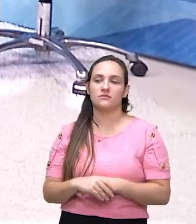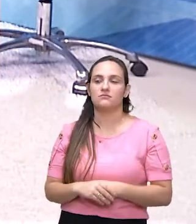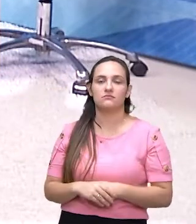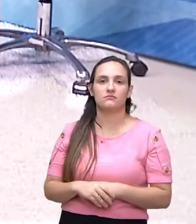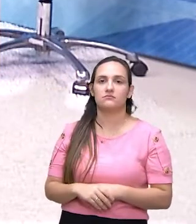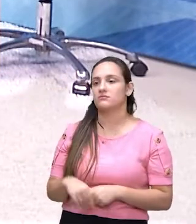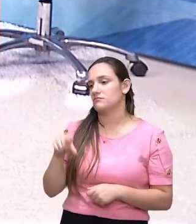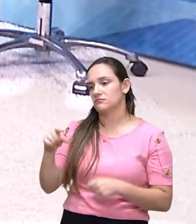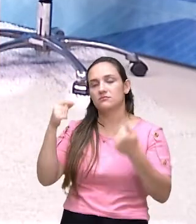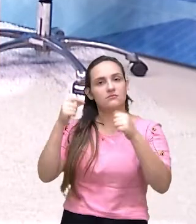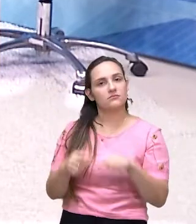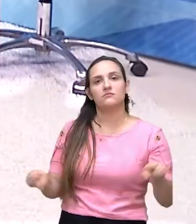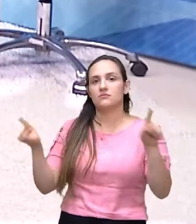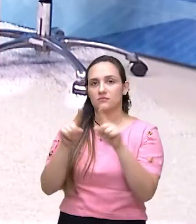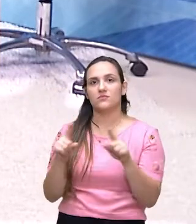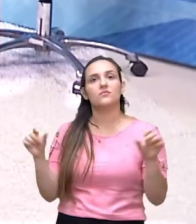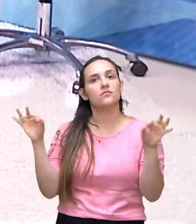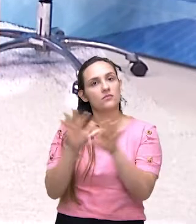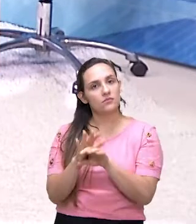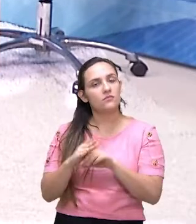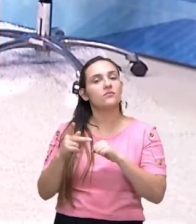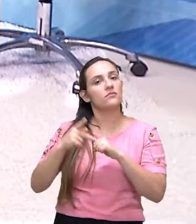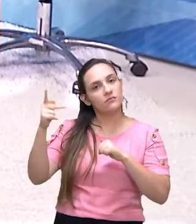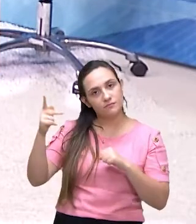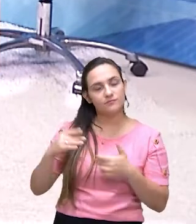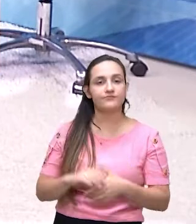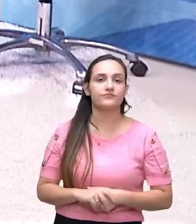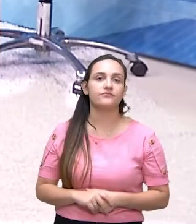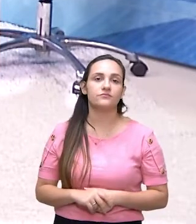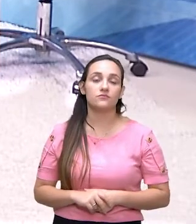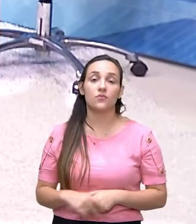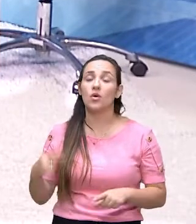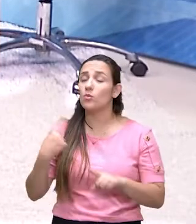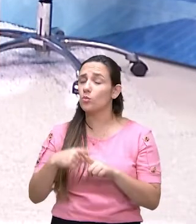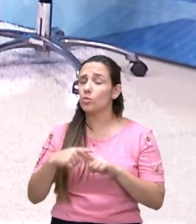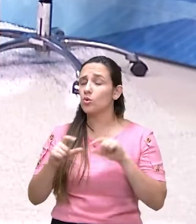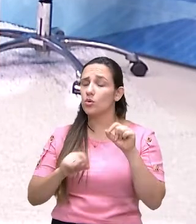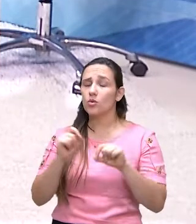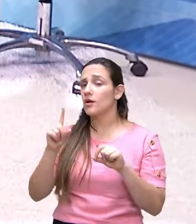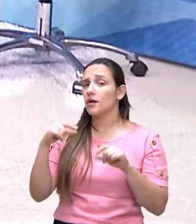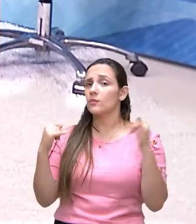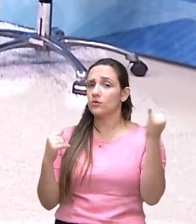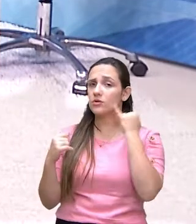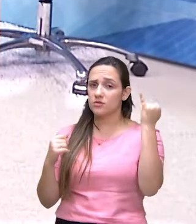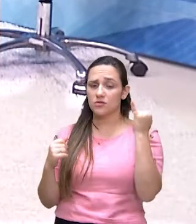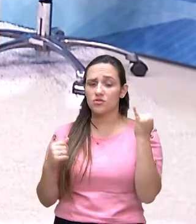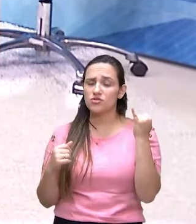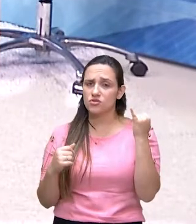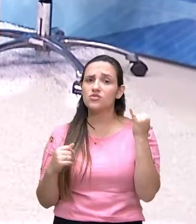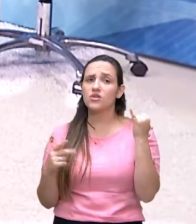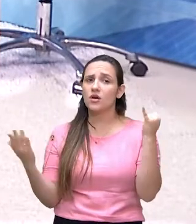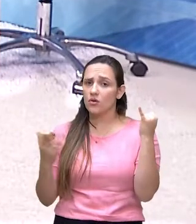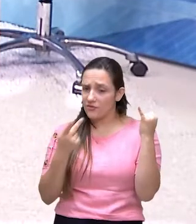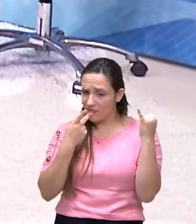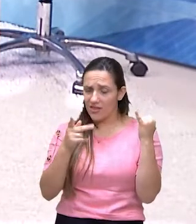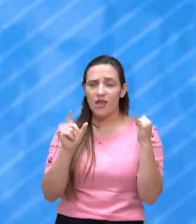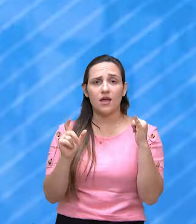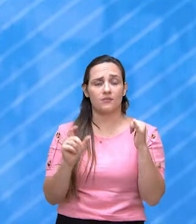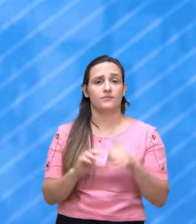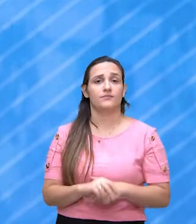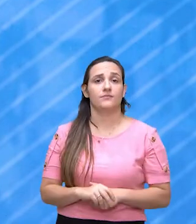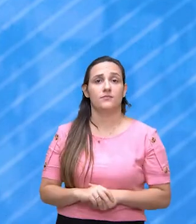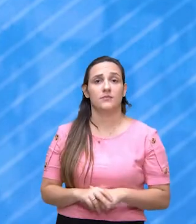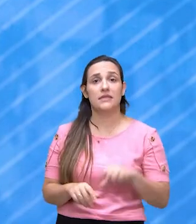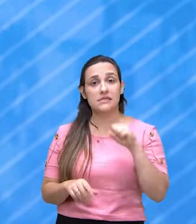E aí ele não precisa ter concluído o seu curso de especialização Porque é importante a gente dizer Esse aproveitar o seu espaço